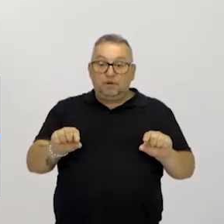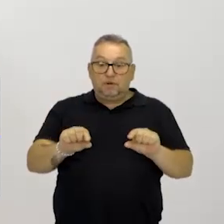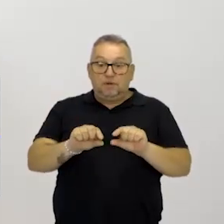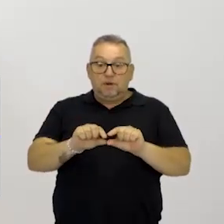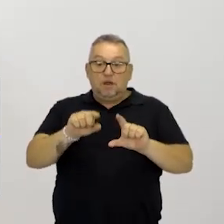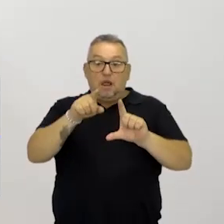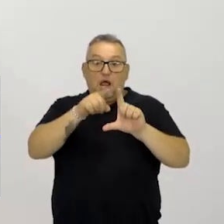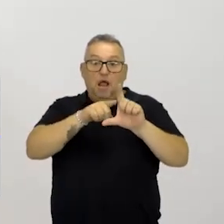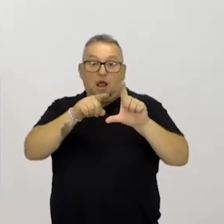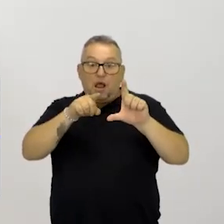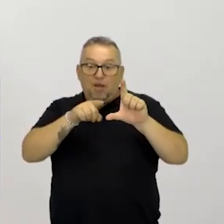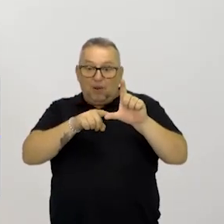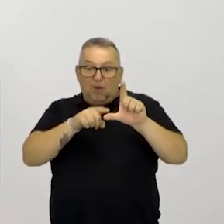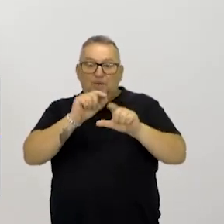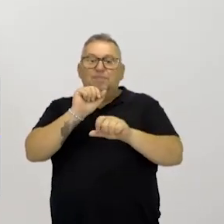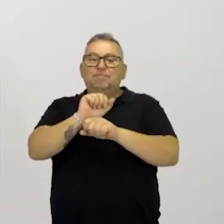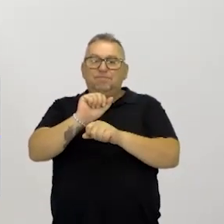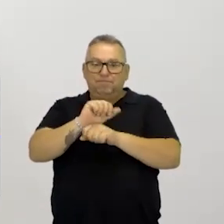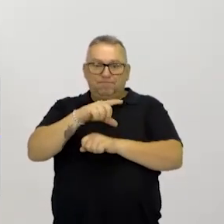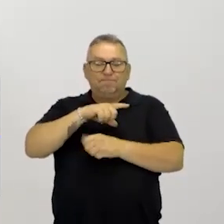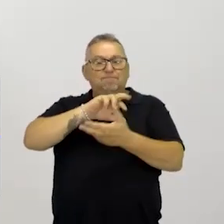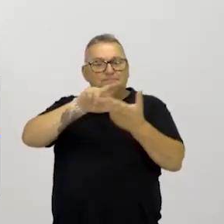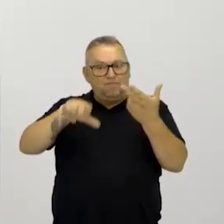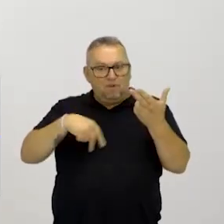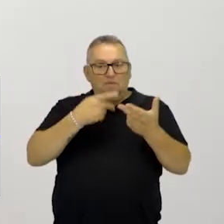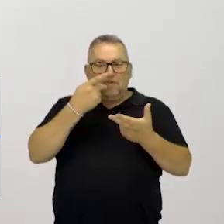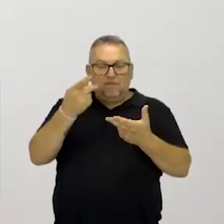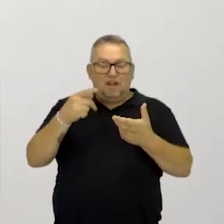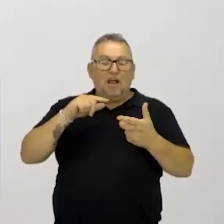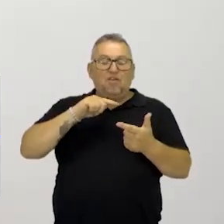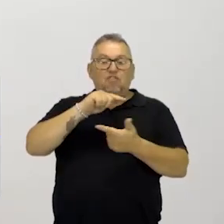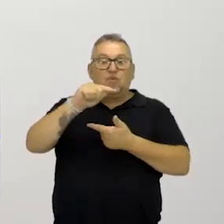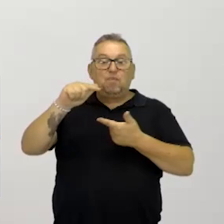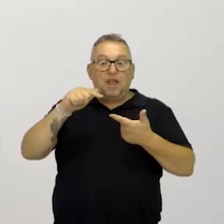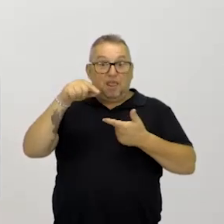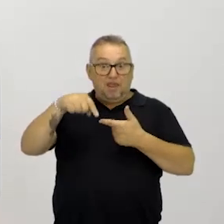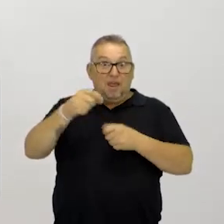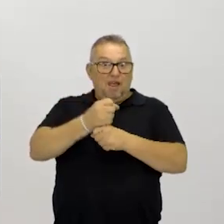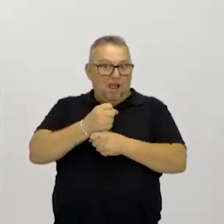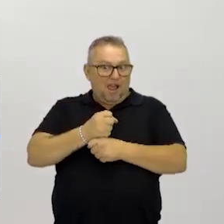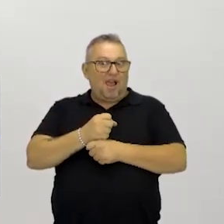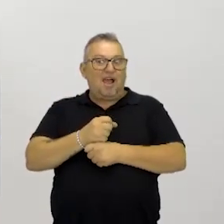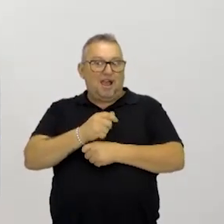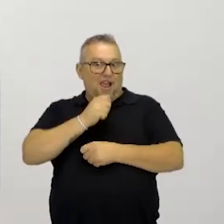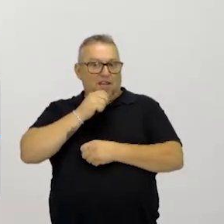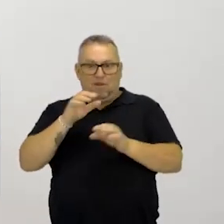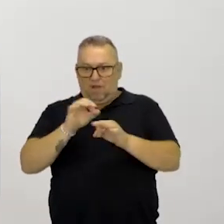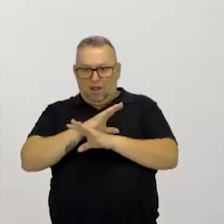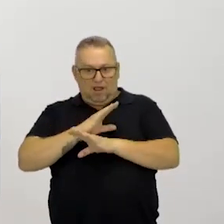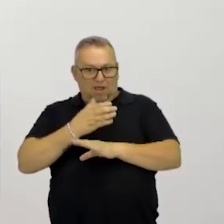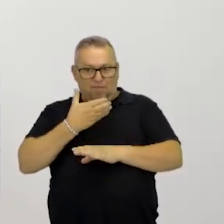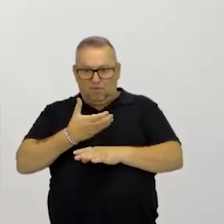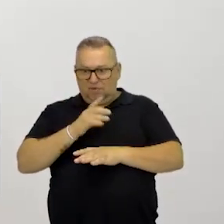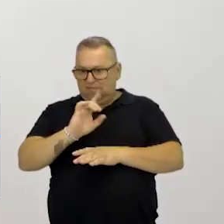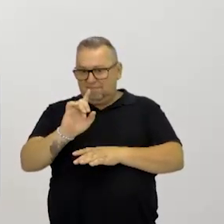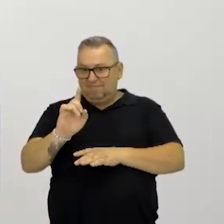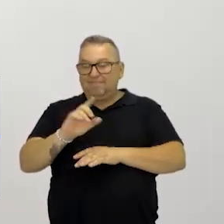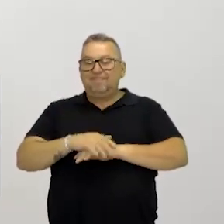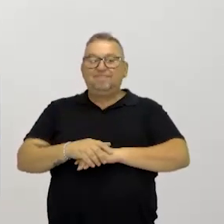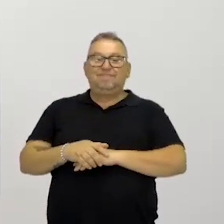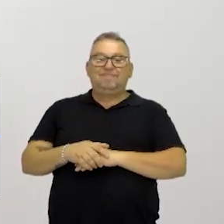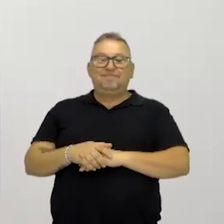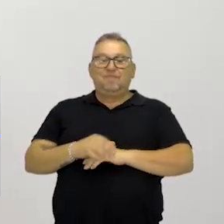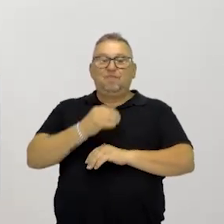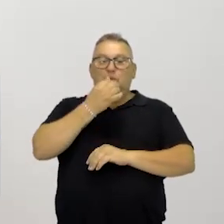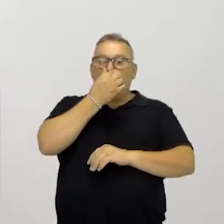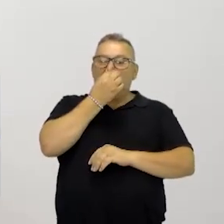né? Então, aguarde aí que a gente tem muita coisa para falar sobre geometria ainda este ano. O ano não acabou ainda não, viu? Então vamos lá então? Bora.